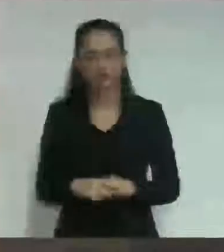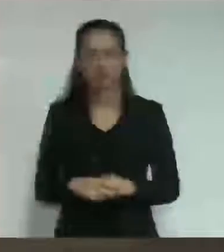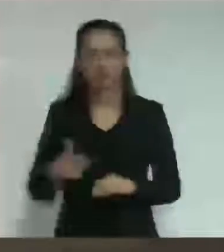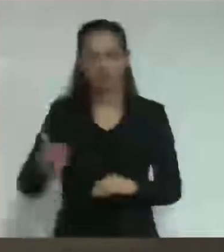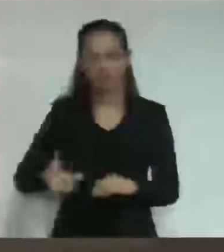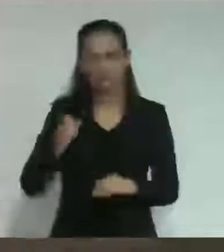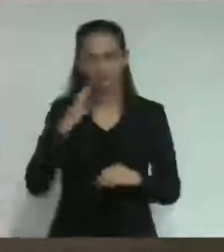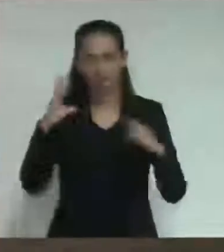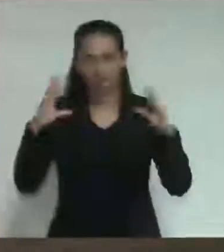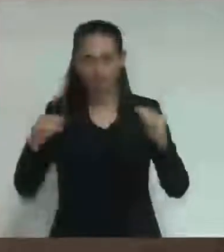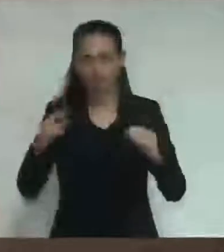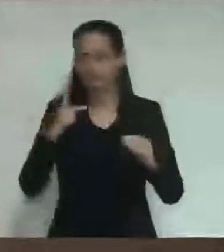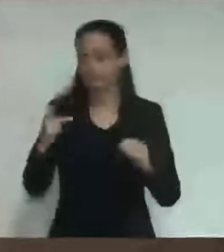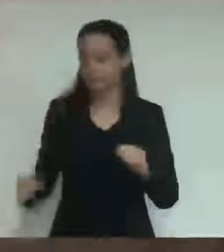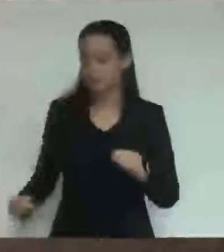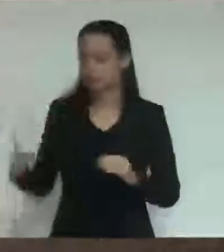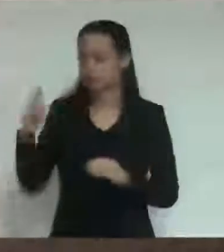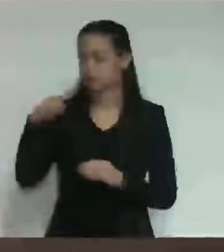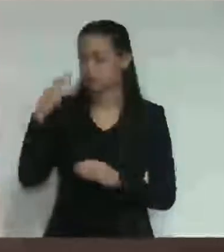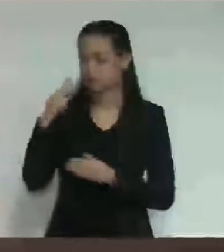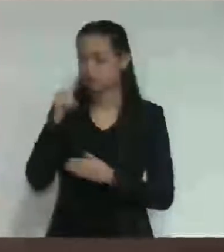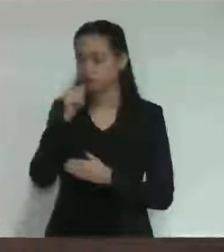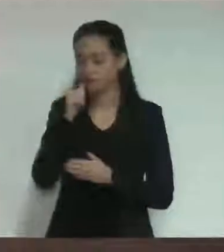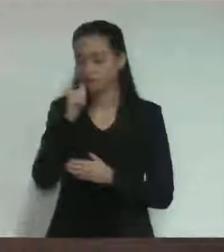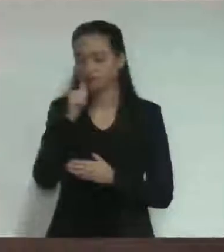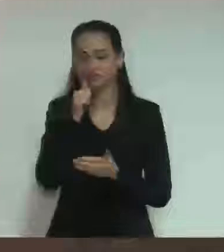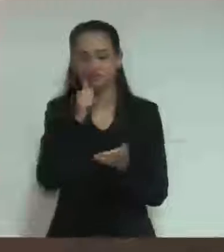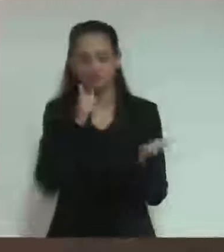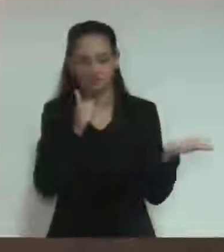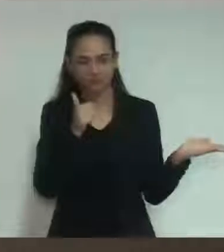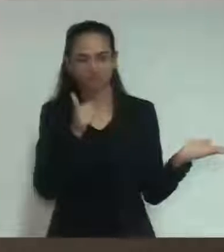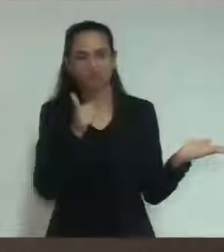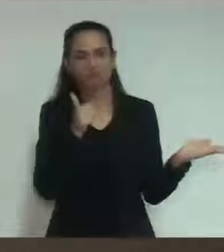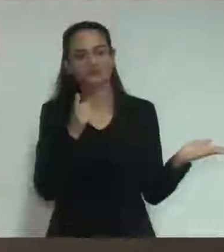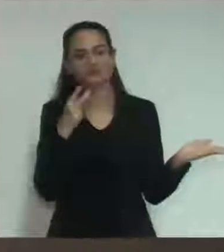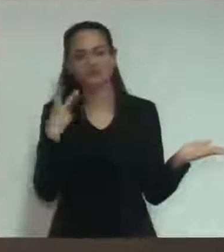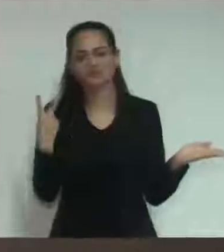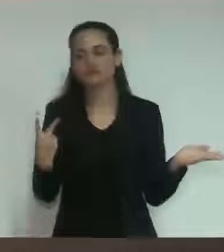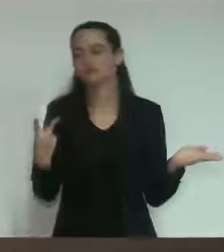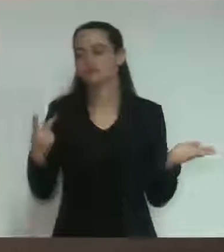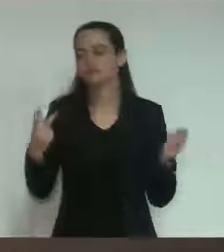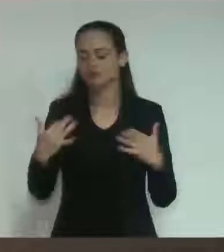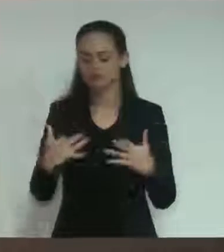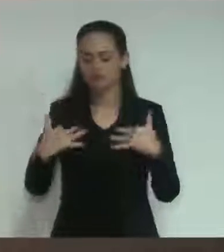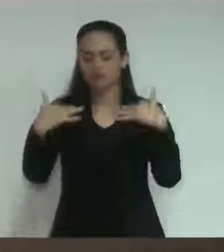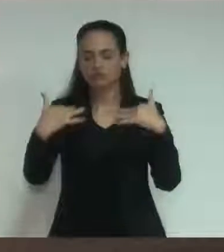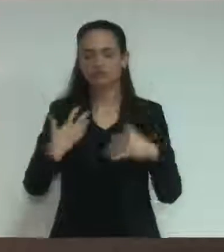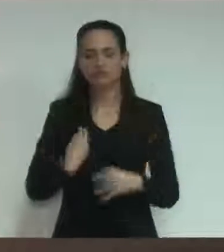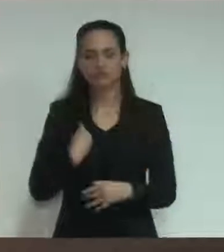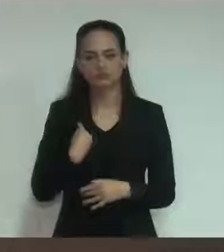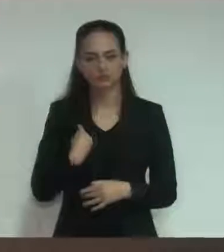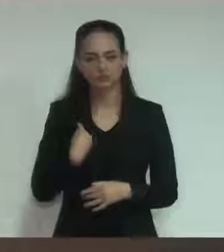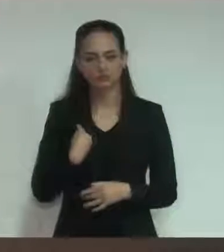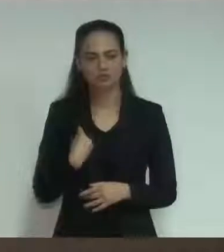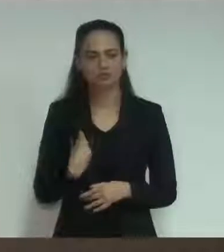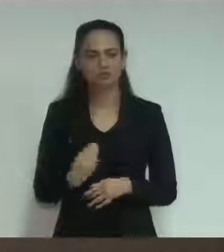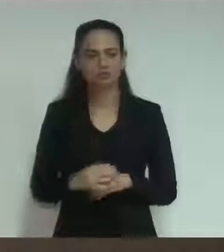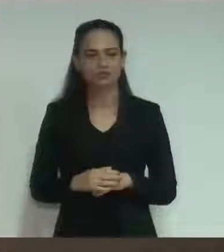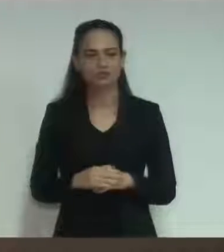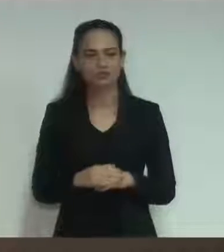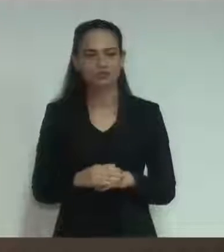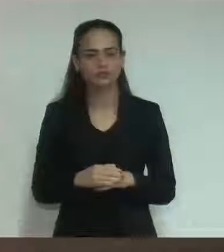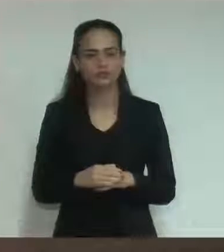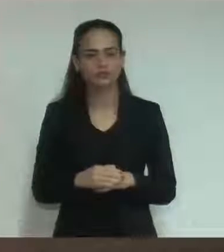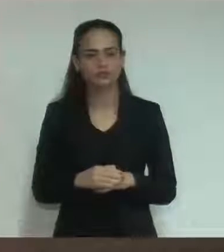Novamente, boa noite, senhor presidente, vereadoras, nobres pares, público presente. Quero,